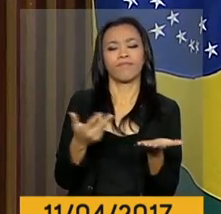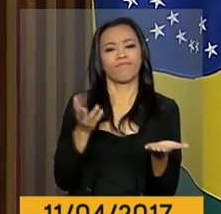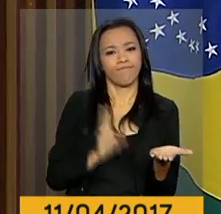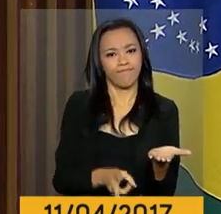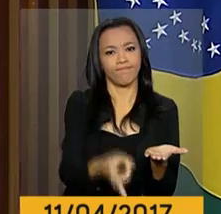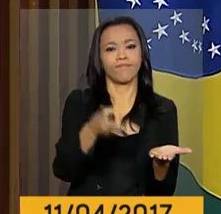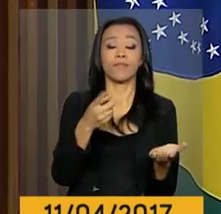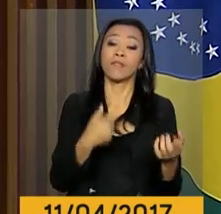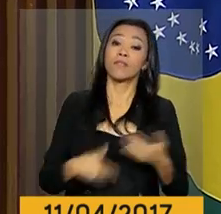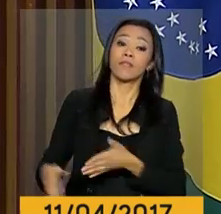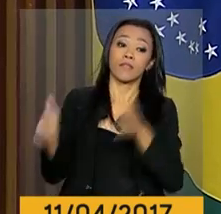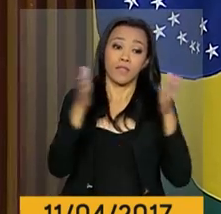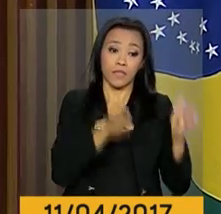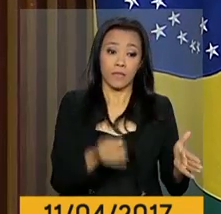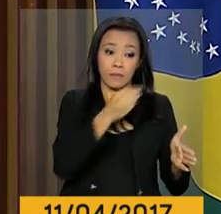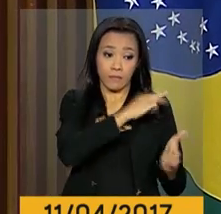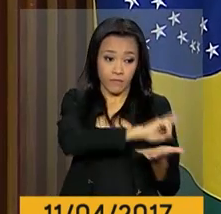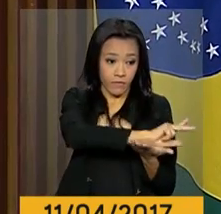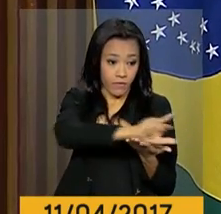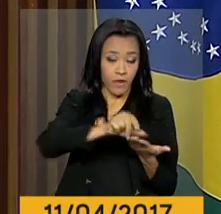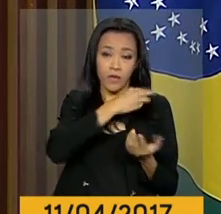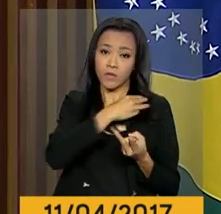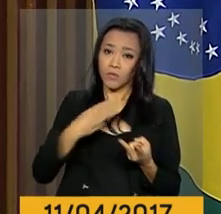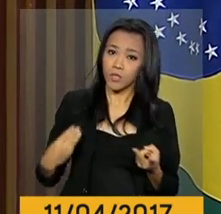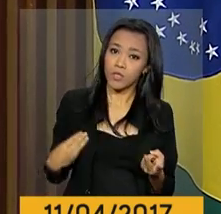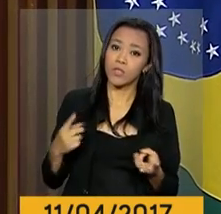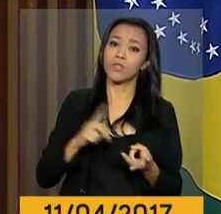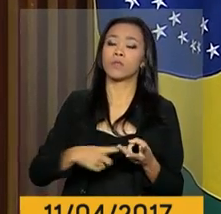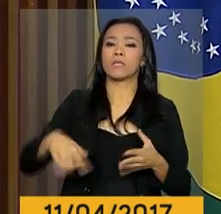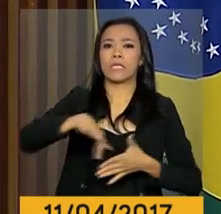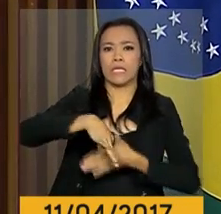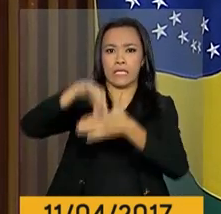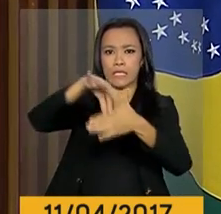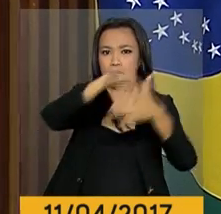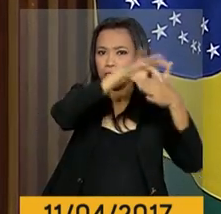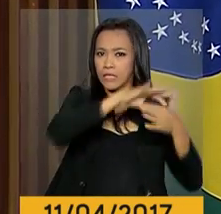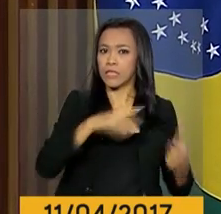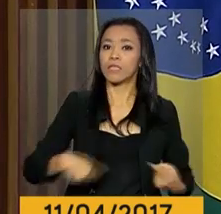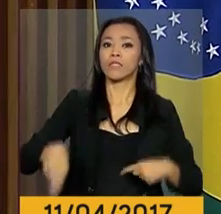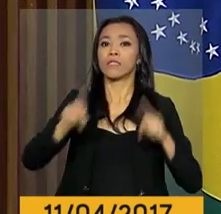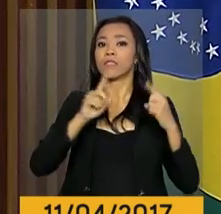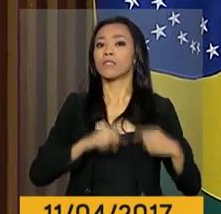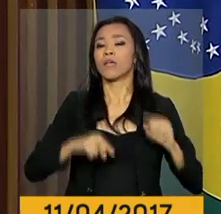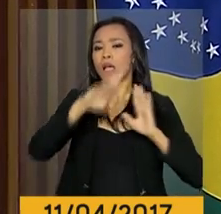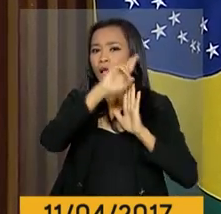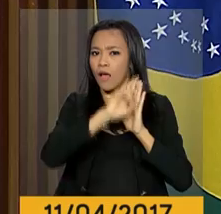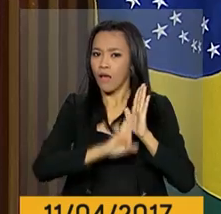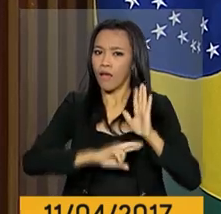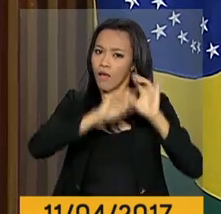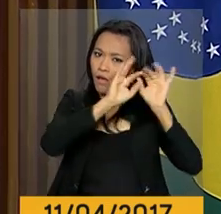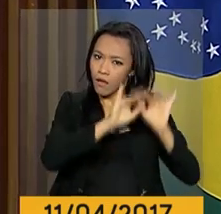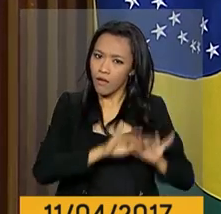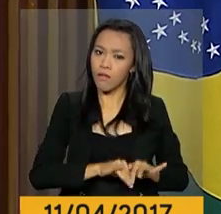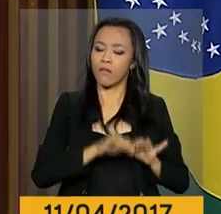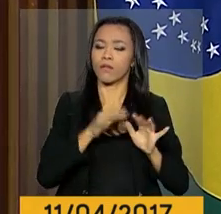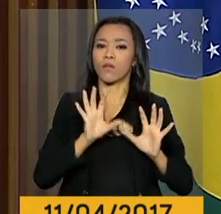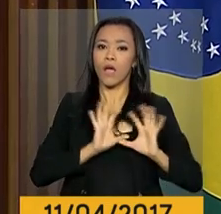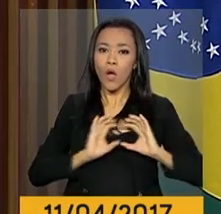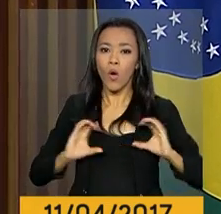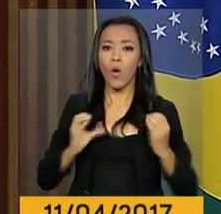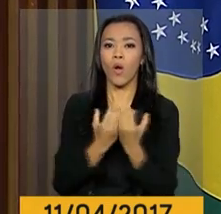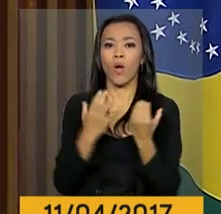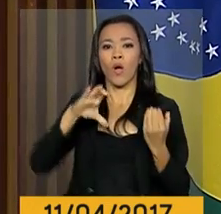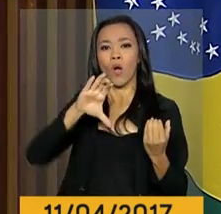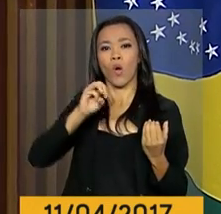os nossos ministros os nossos líderes o relator e o presidente da Comissão vários membros da comissão com quem Temos